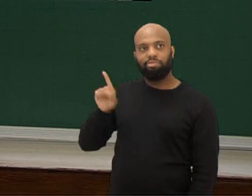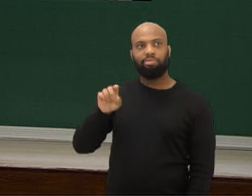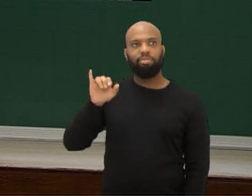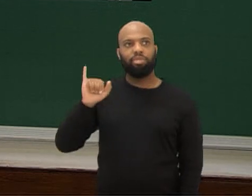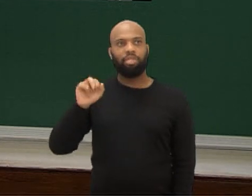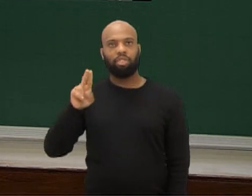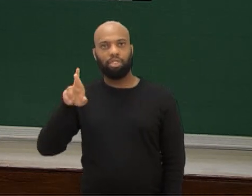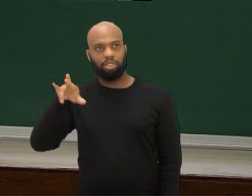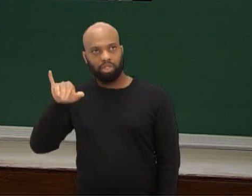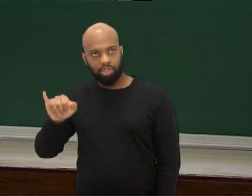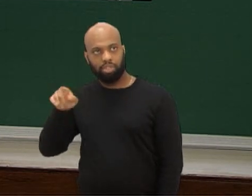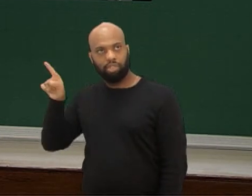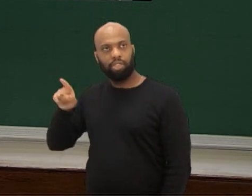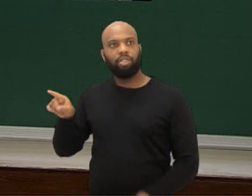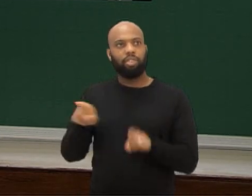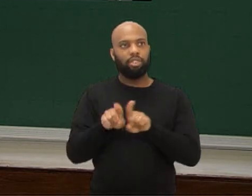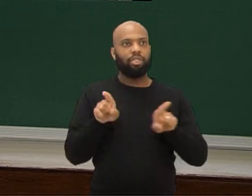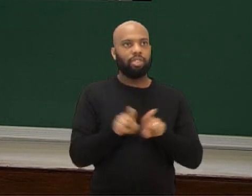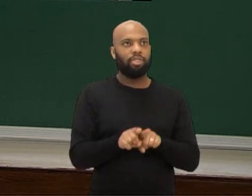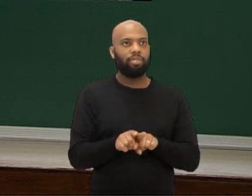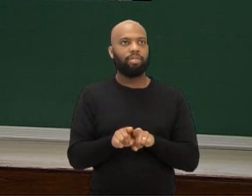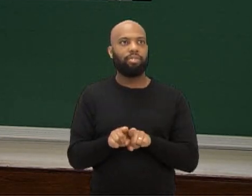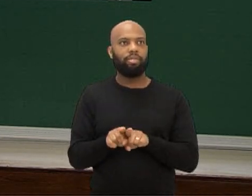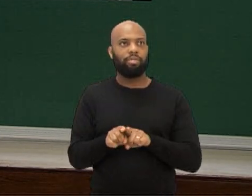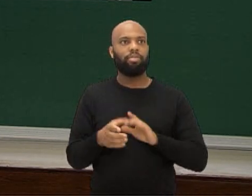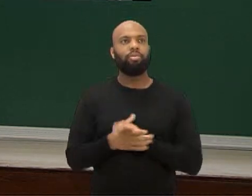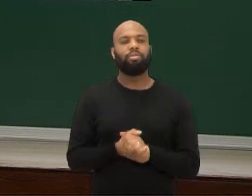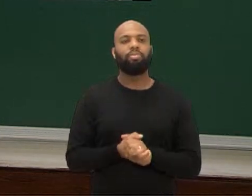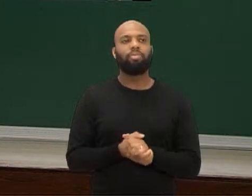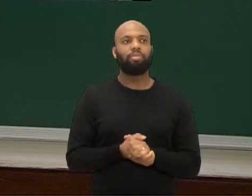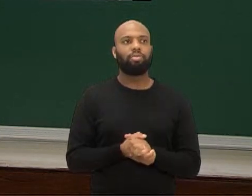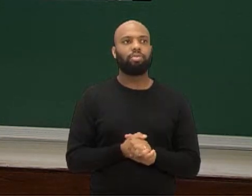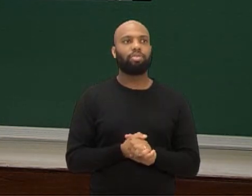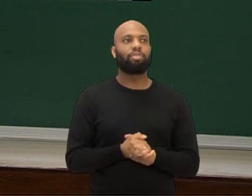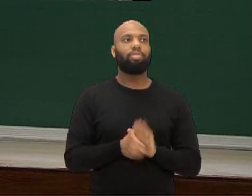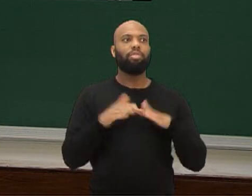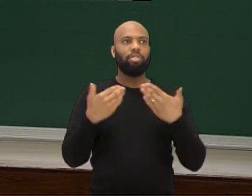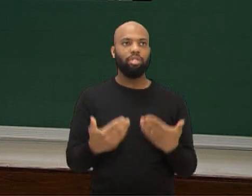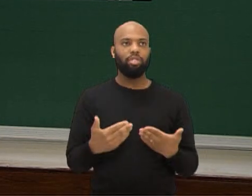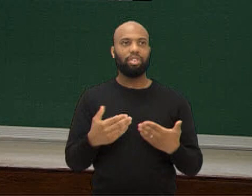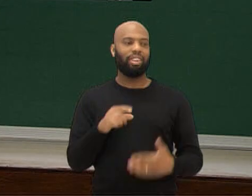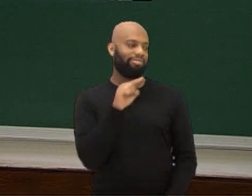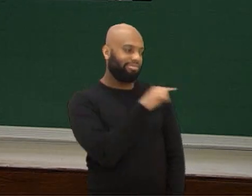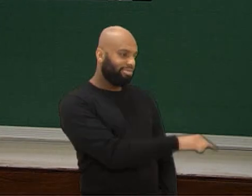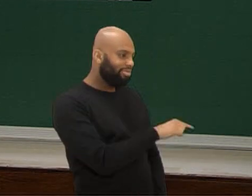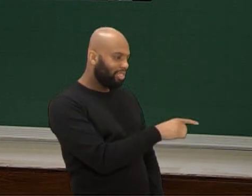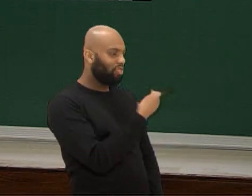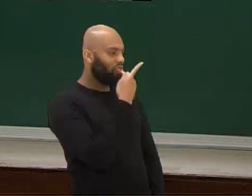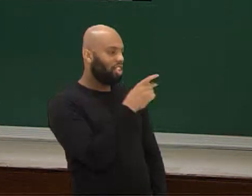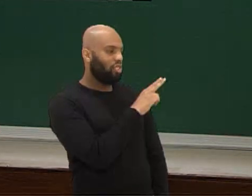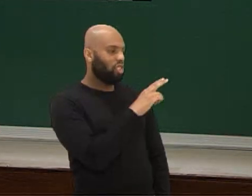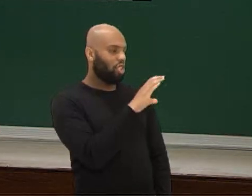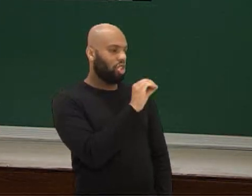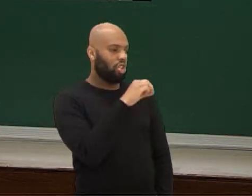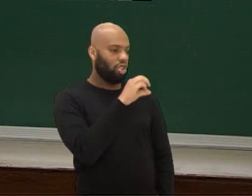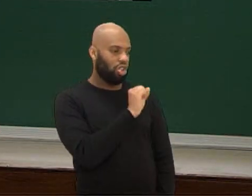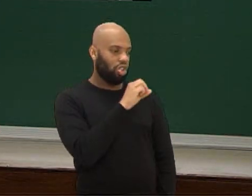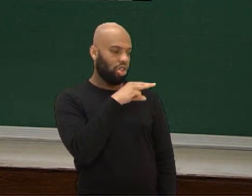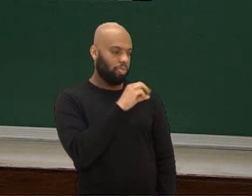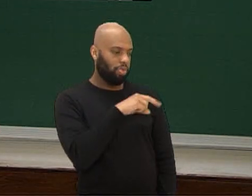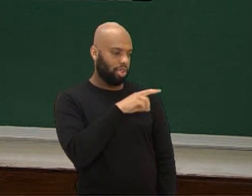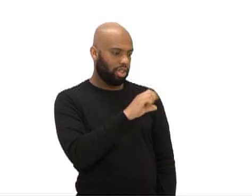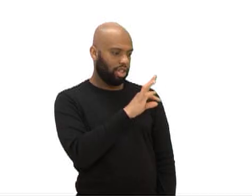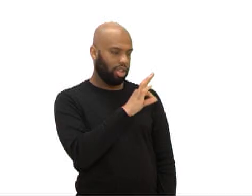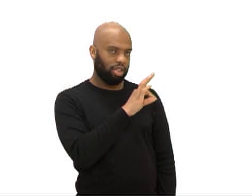Yuri Gagarin. Na União Soviética, eles chamavam os astronautas de cosmonautas. E nós vamos ter